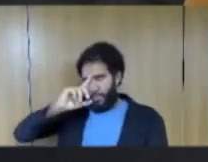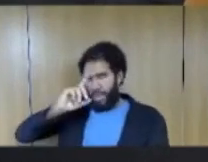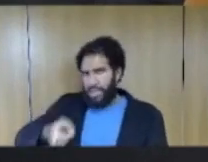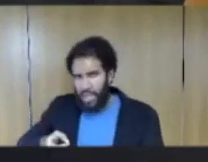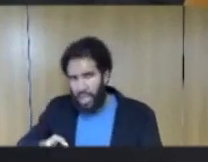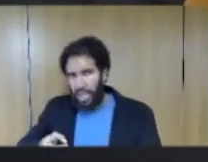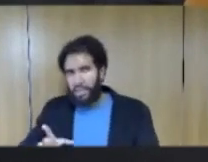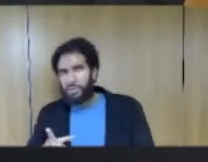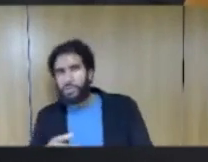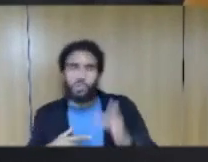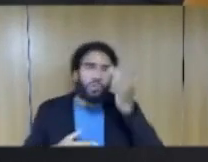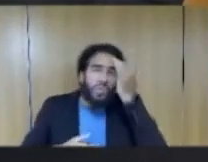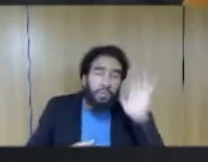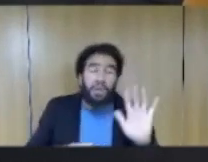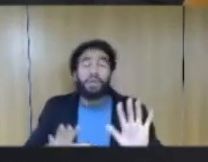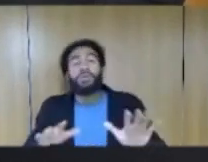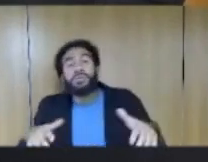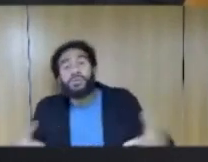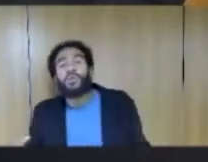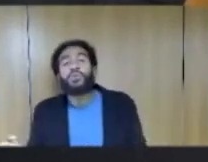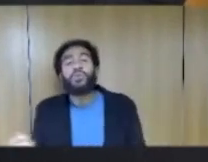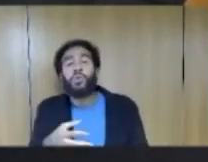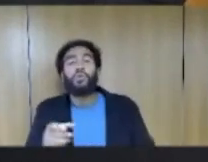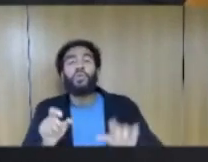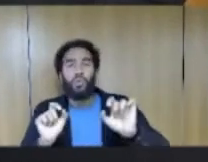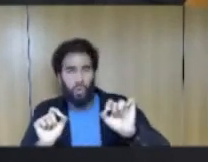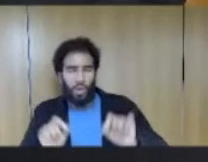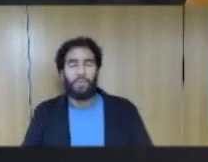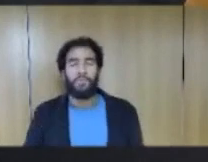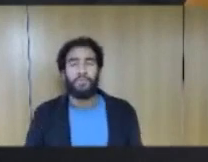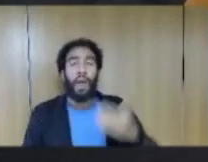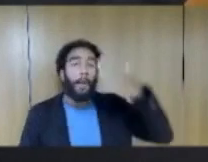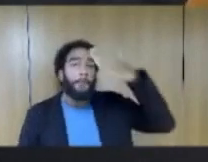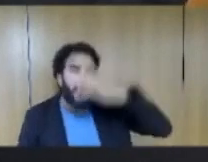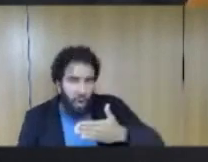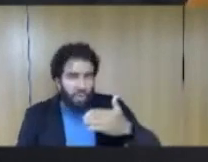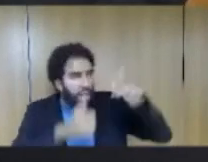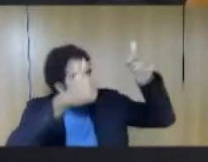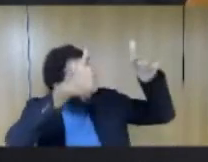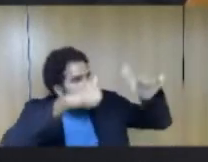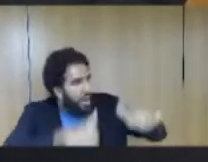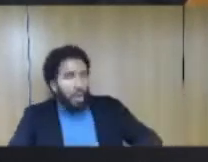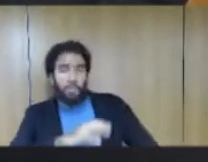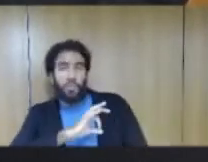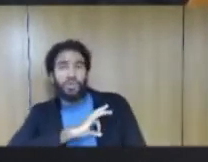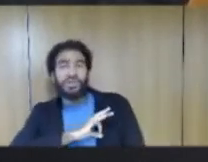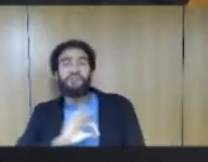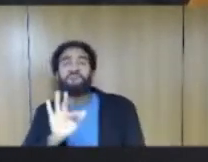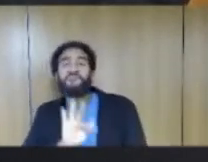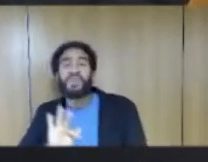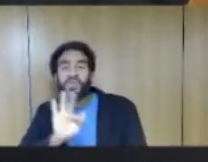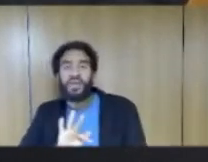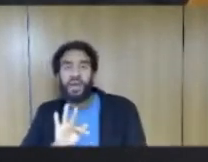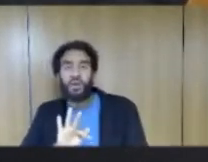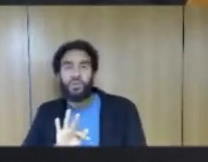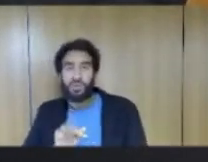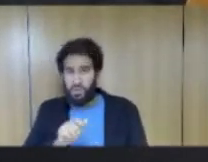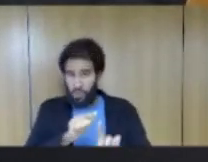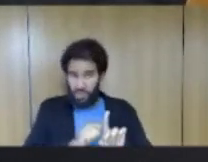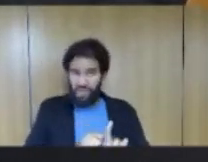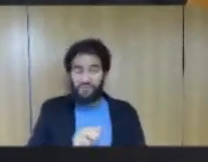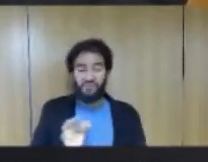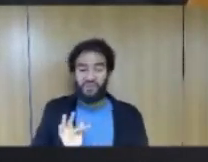A novidade é as provas colhidas e realizadas pela Polícia Federal de Fevereiro para